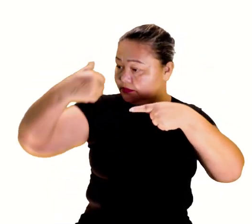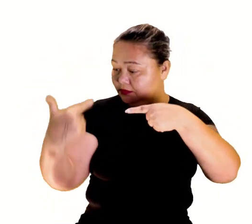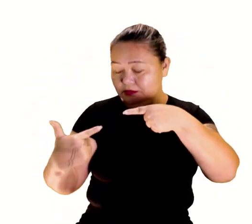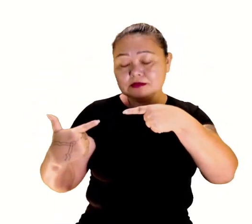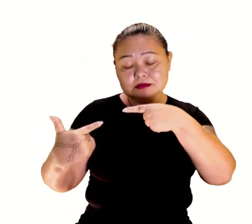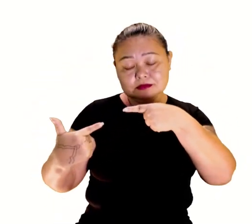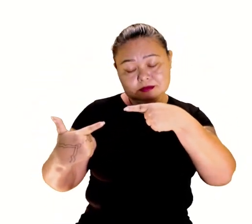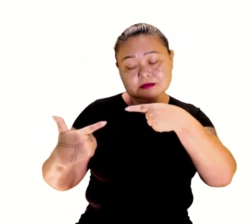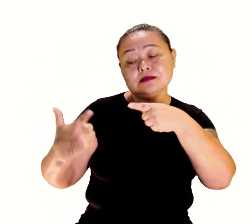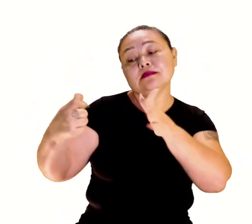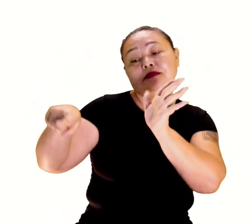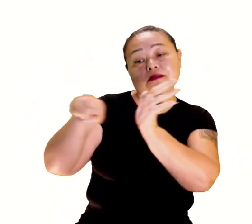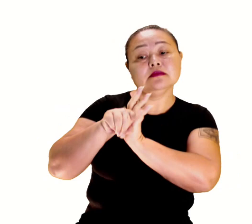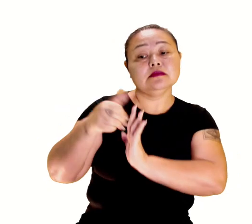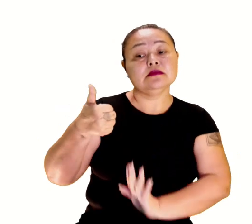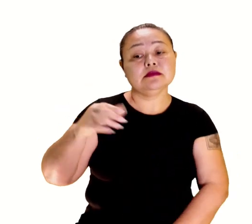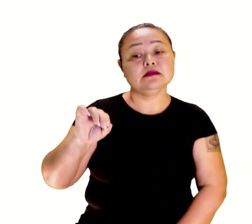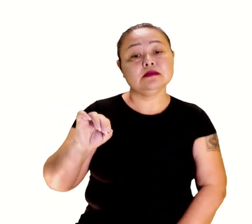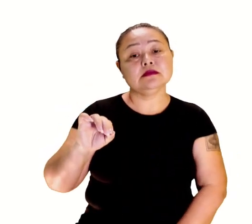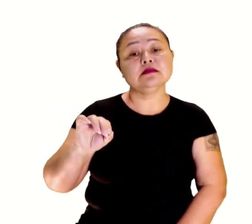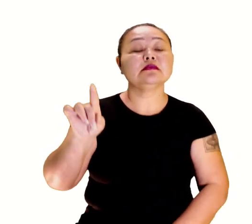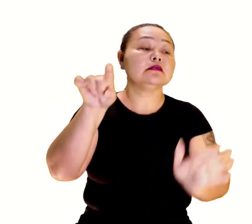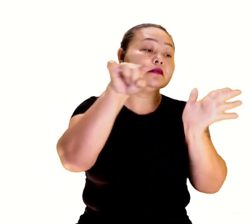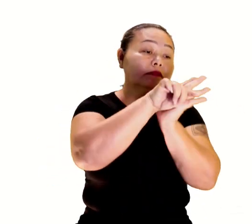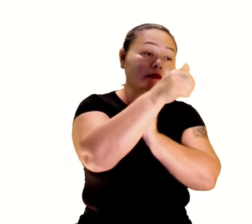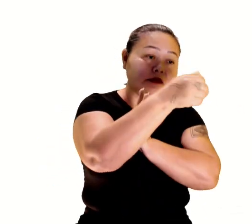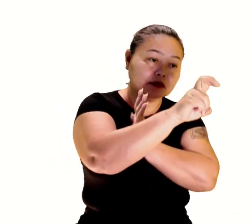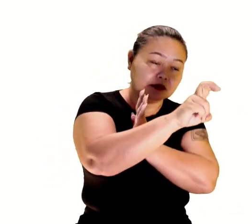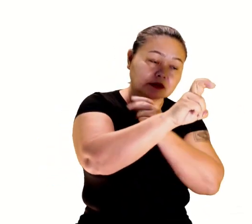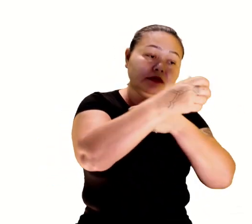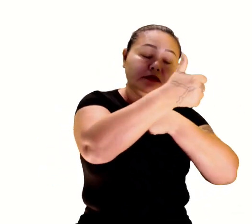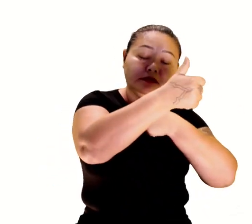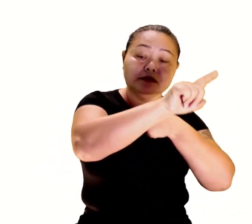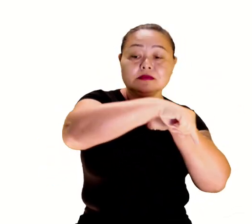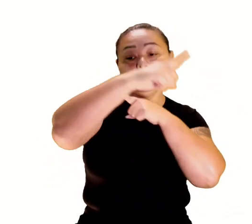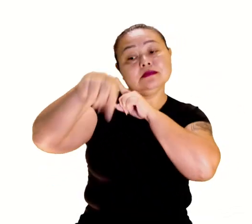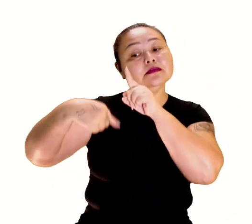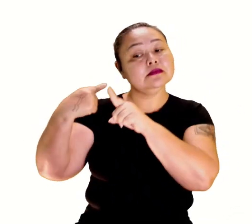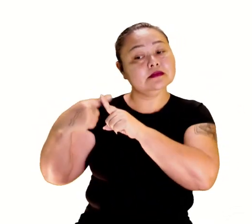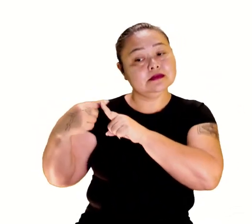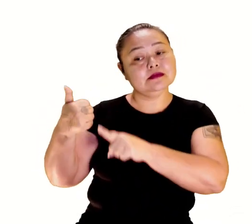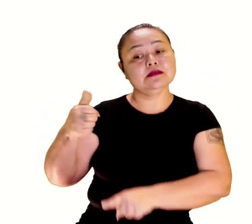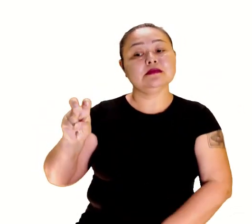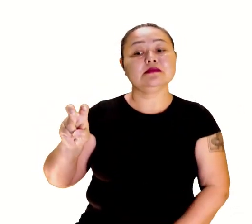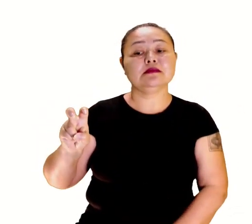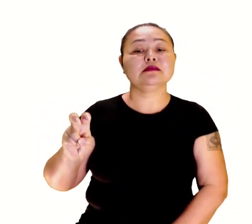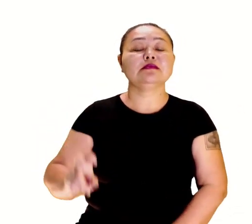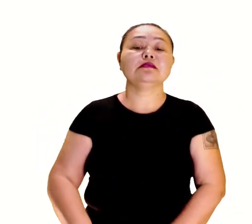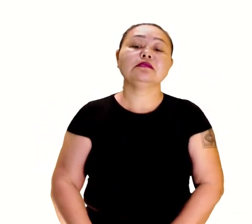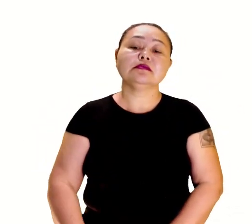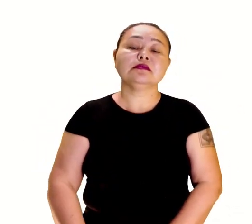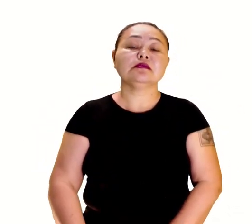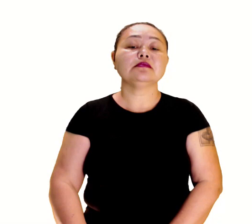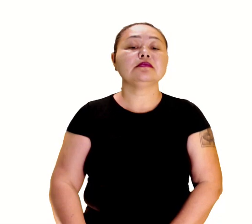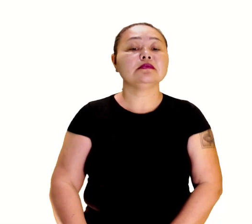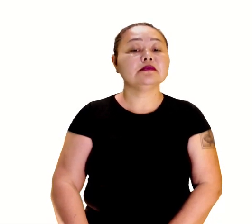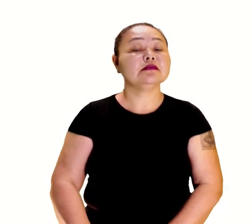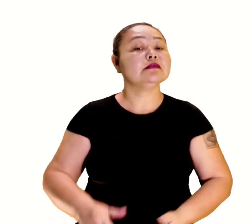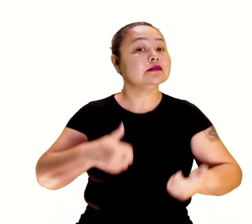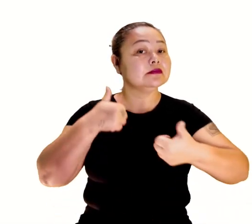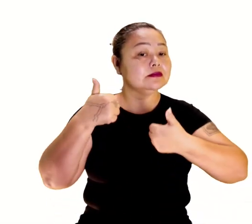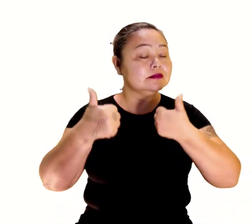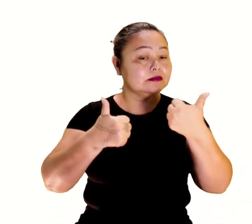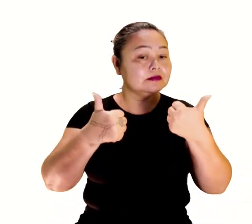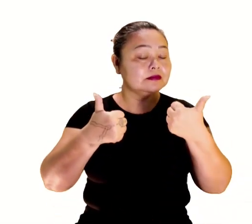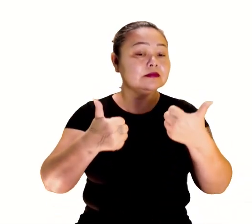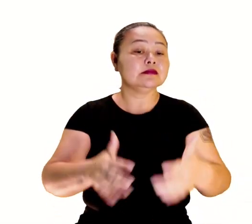membro, menos 10. O menos 15 está menos, passa para outro membro, mais 15. Beleza?